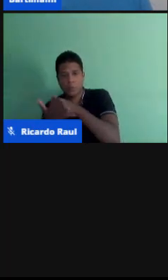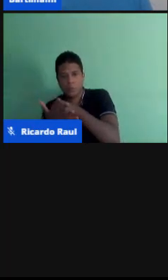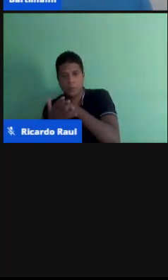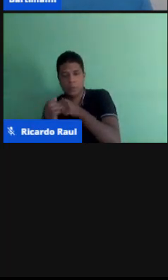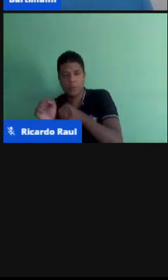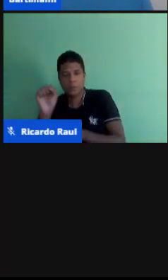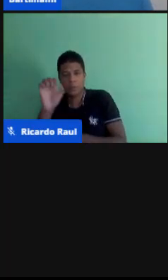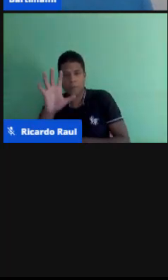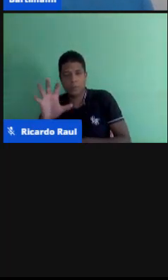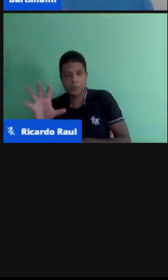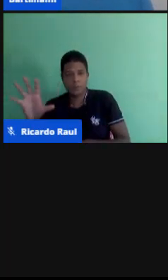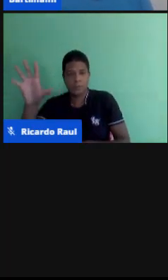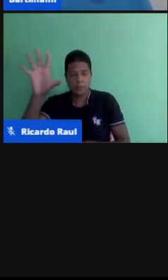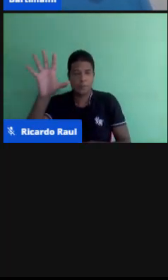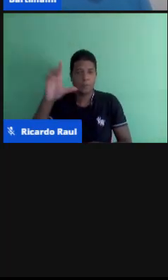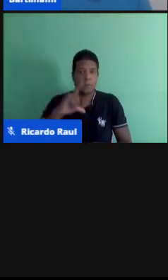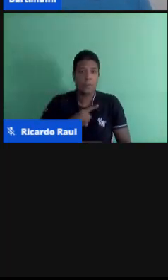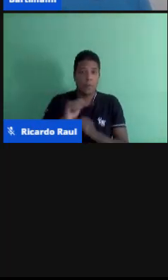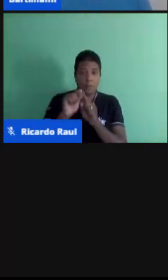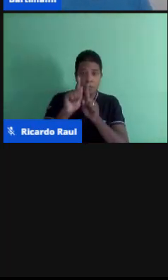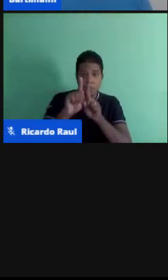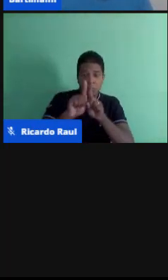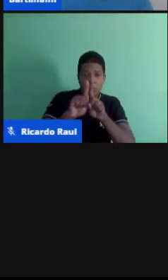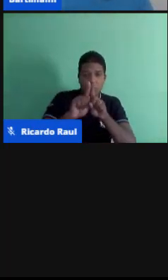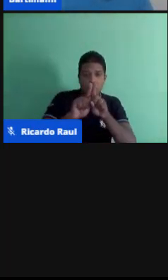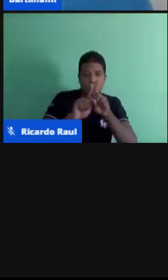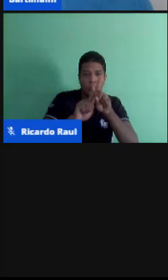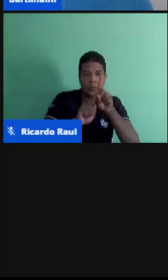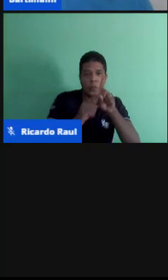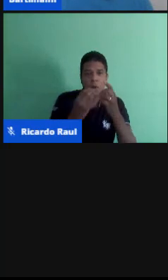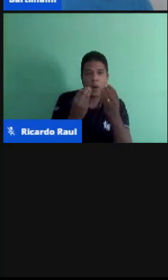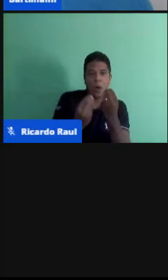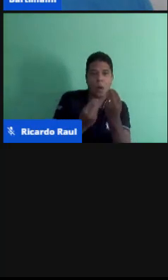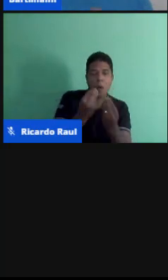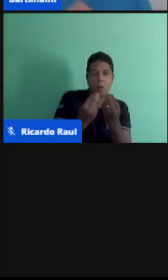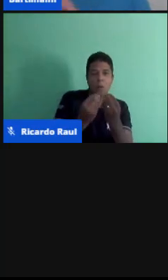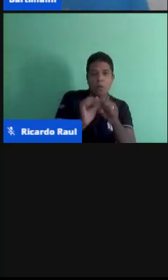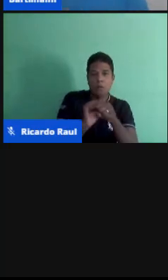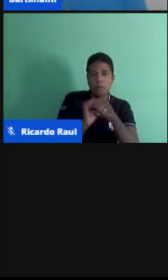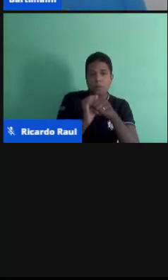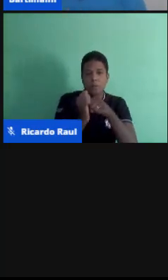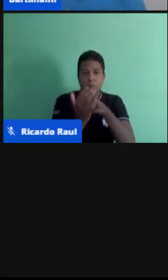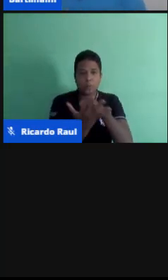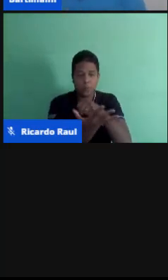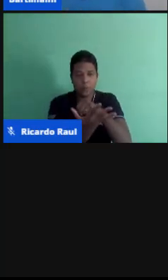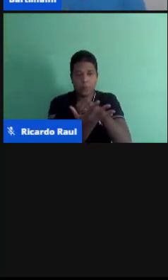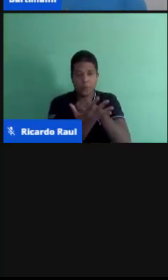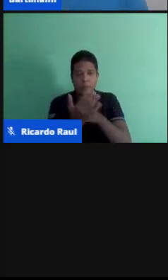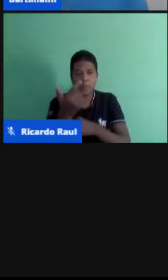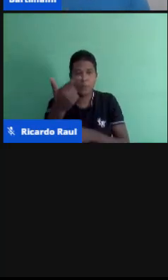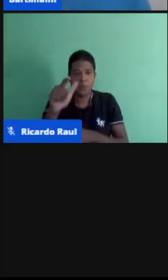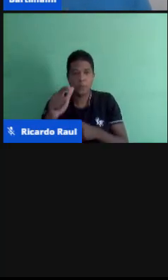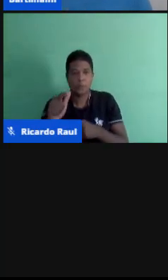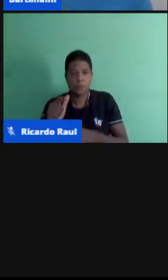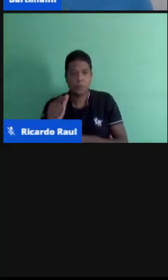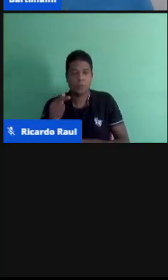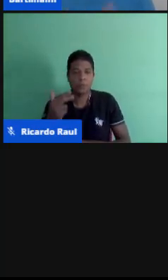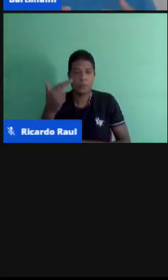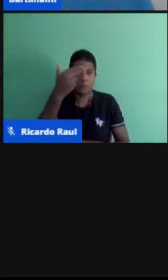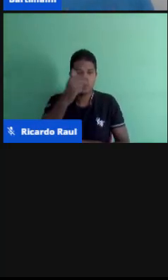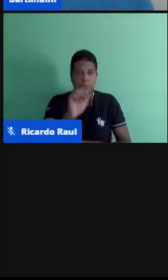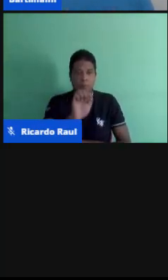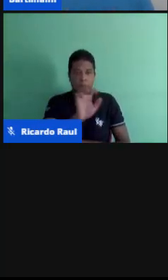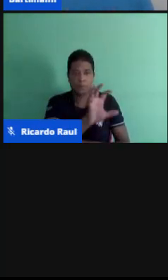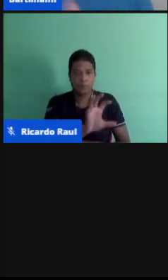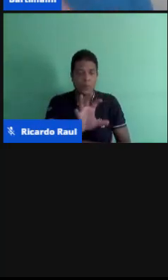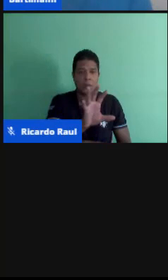mapas, você tem gráficos de como está a situação da Covid no Brasil ou em outros recortes territoriais, porque você pode